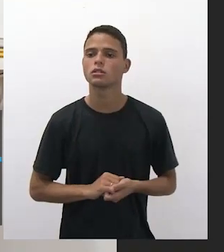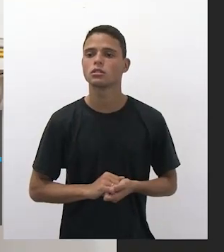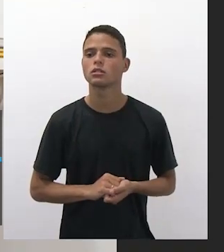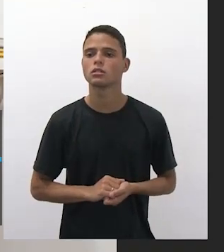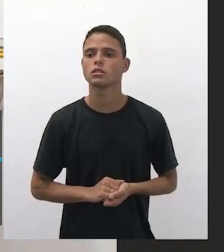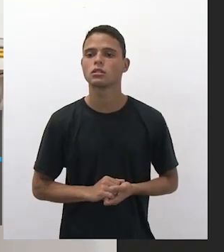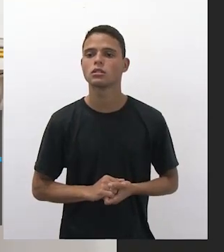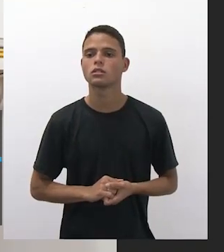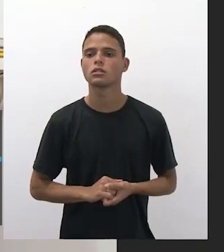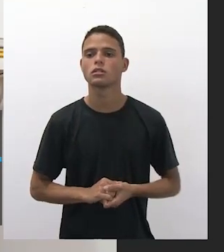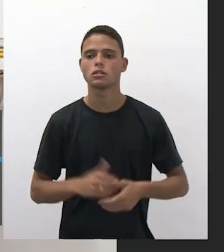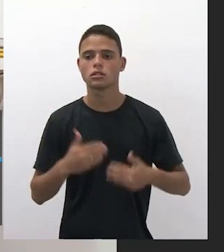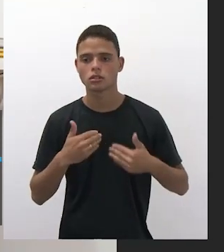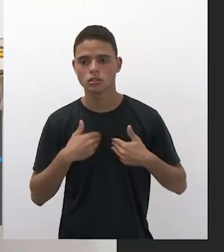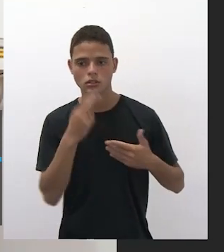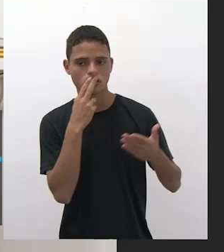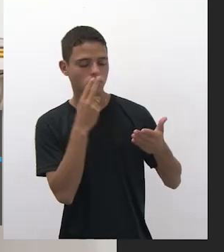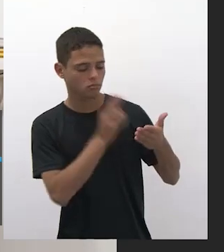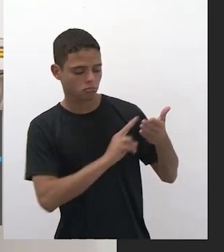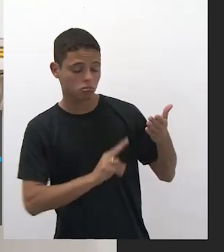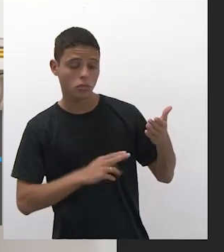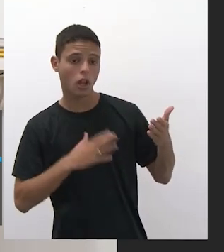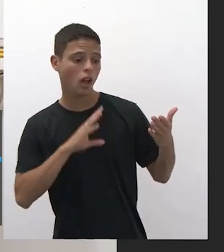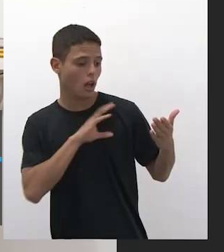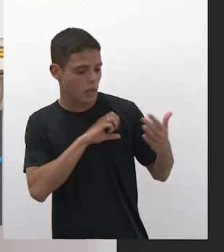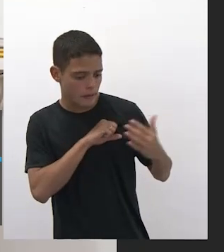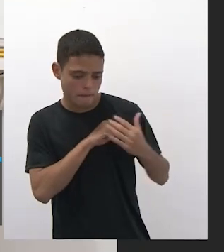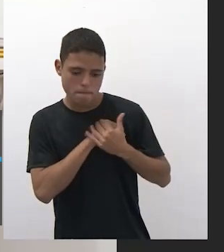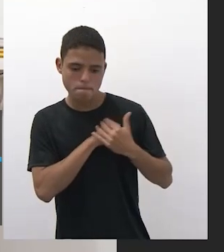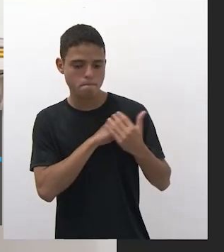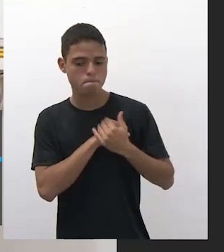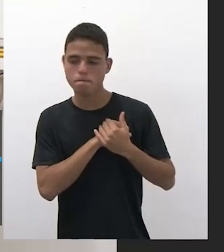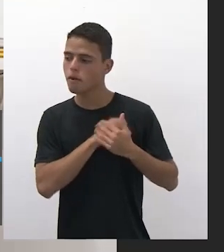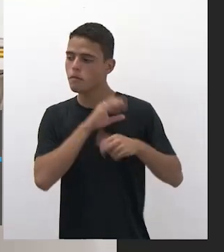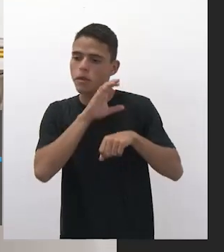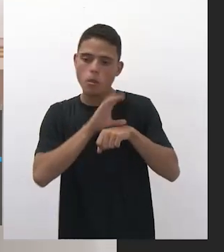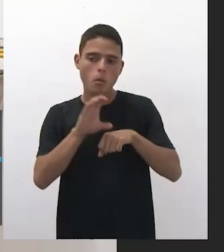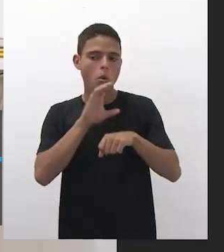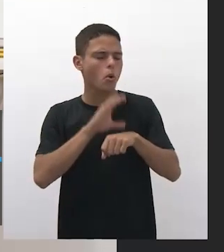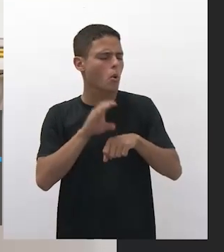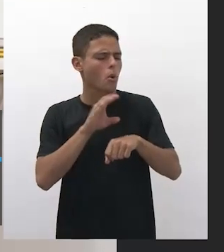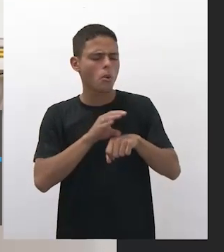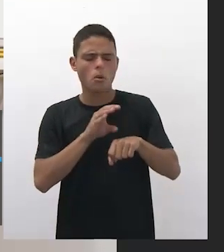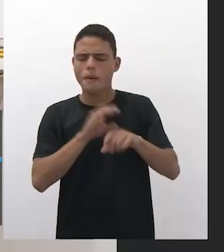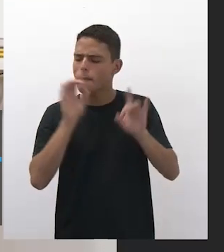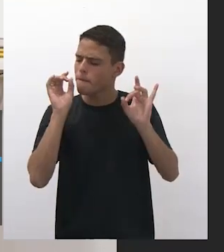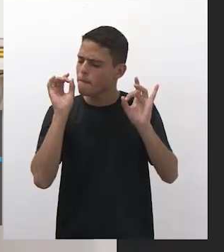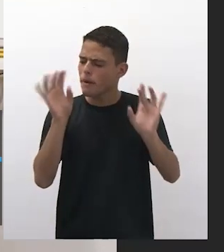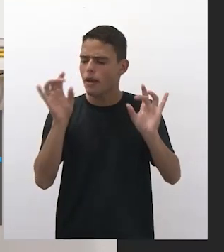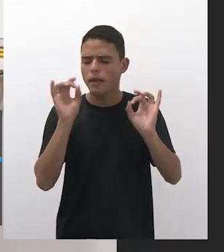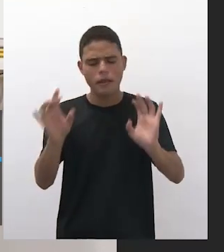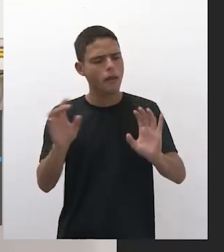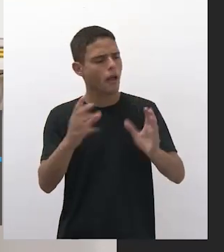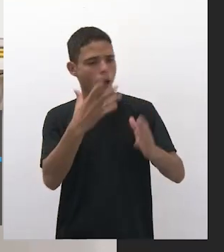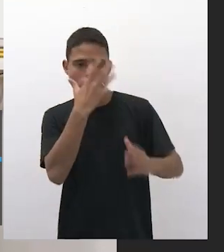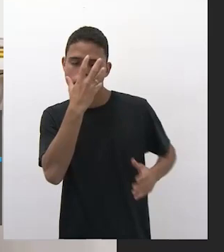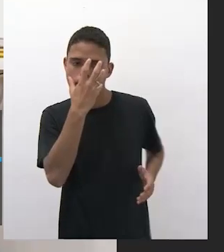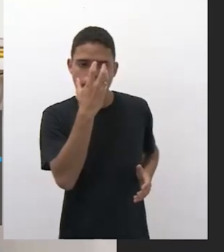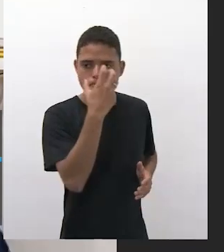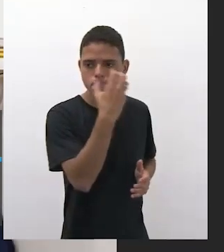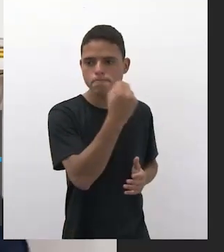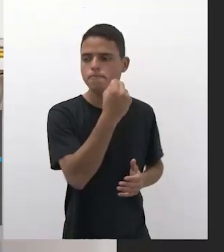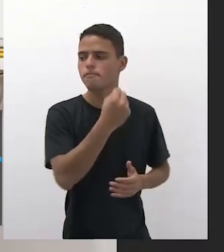me matriculei, me apaixonei pelo curso. Nossa, o curso de letras eu amo,